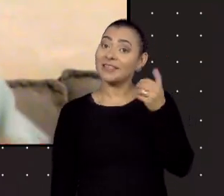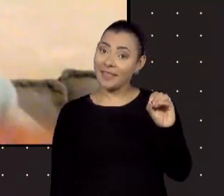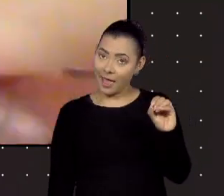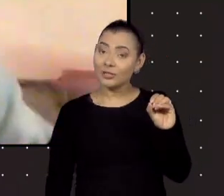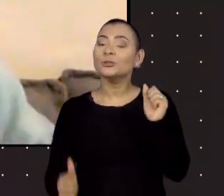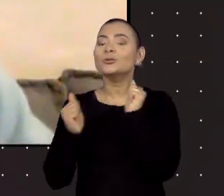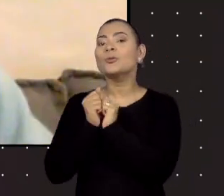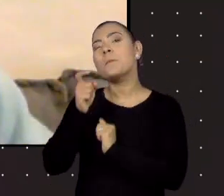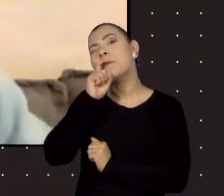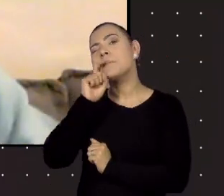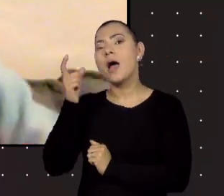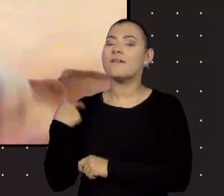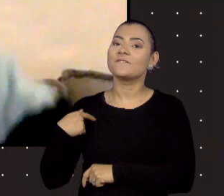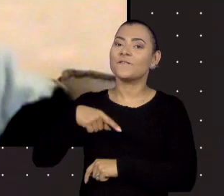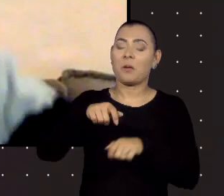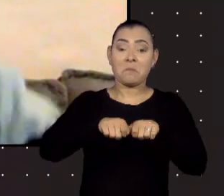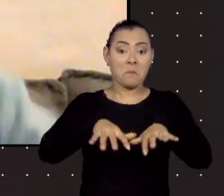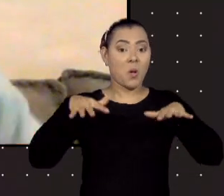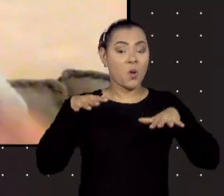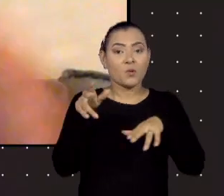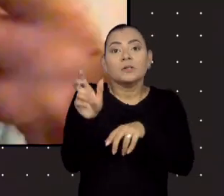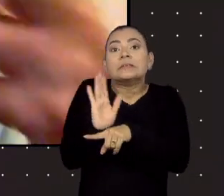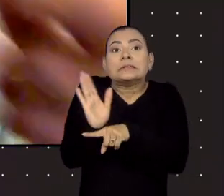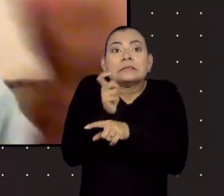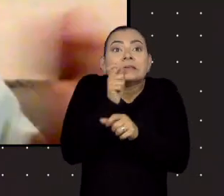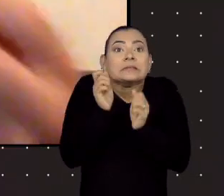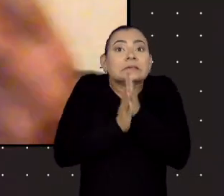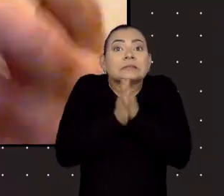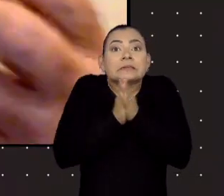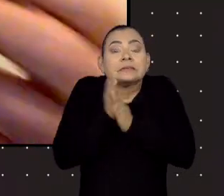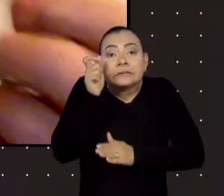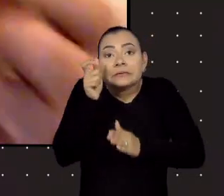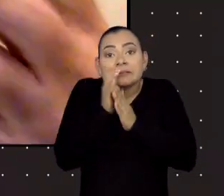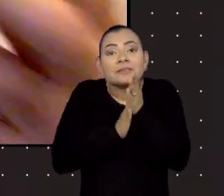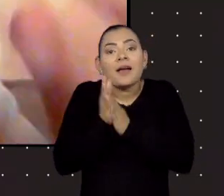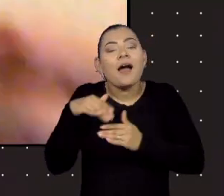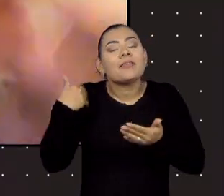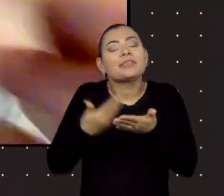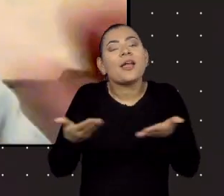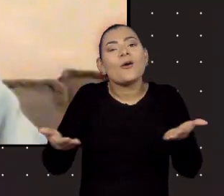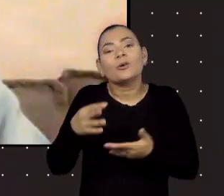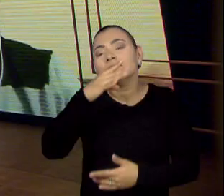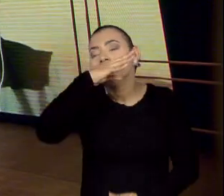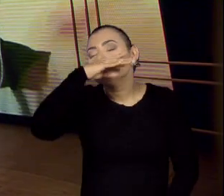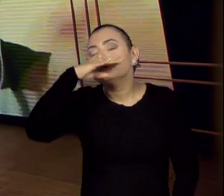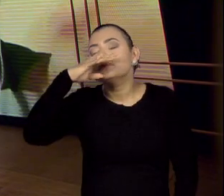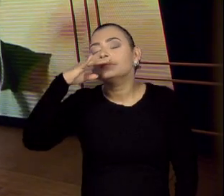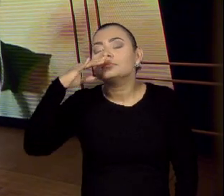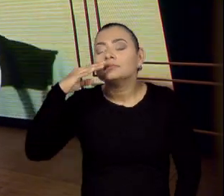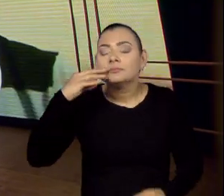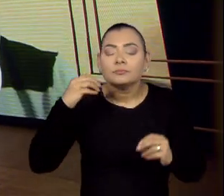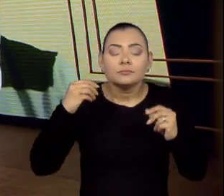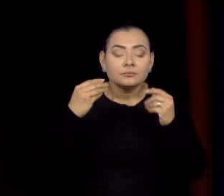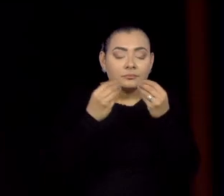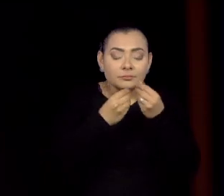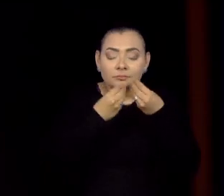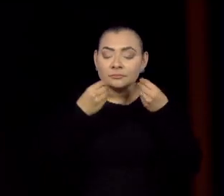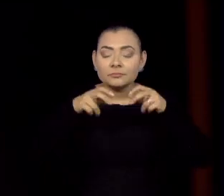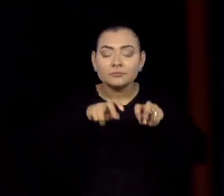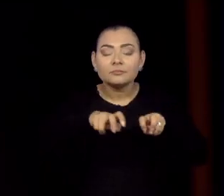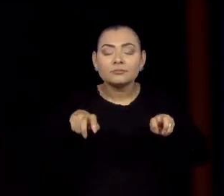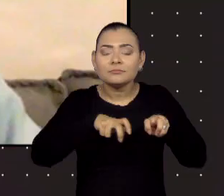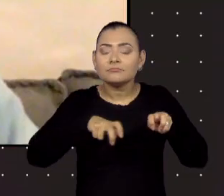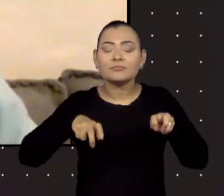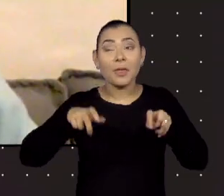mundo, sessão de cinema lotada. Até hoje eu guardo o cheiro do perfume das pessoas, que iam todos elegantes